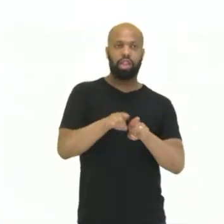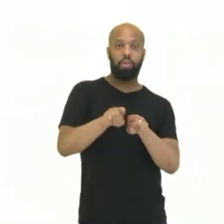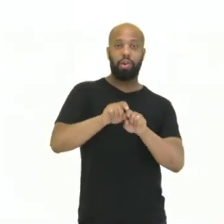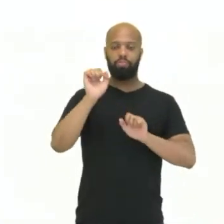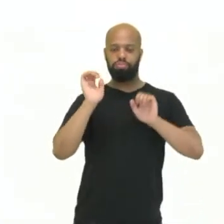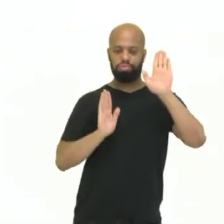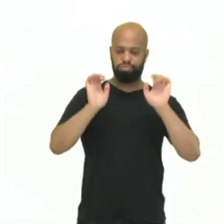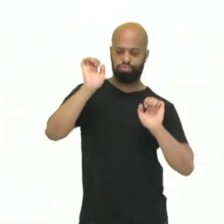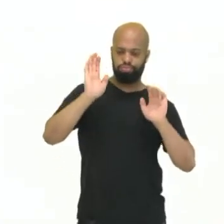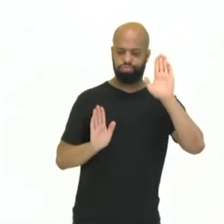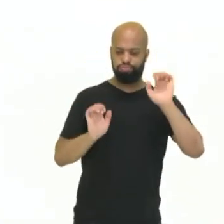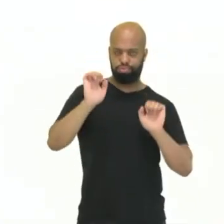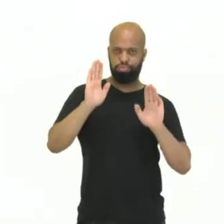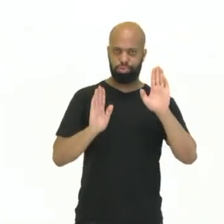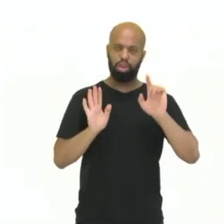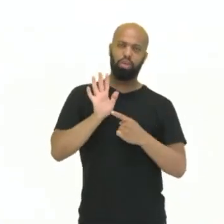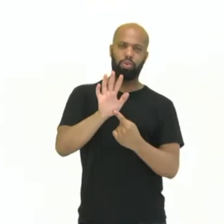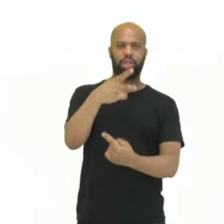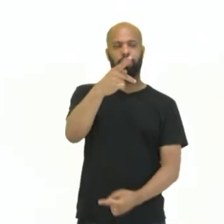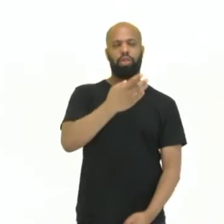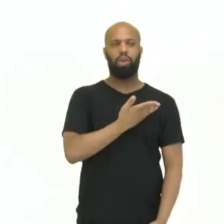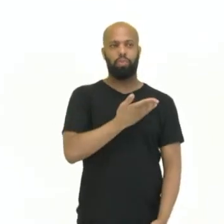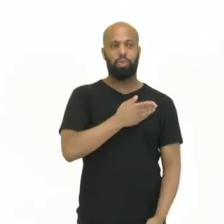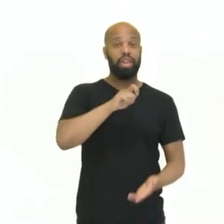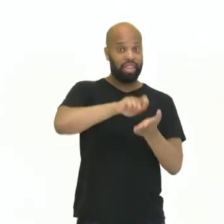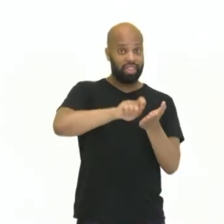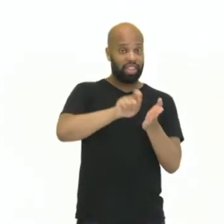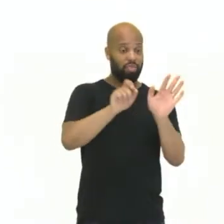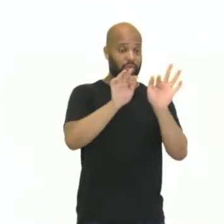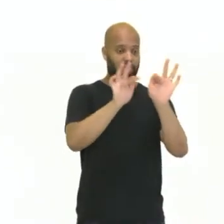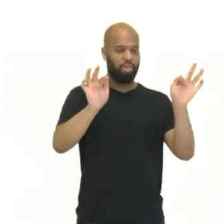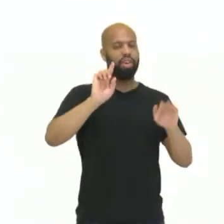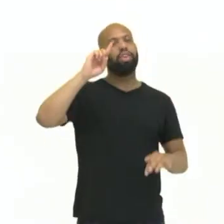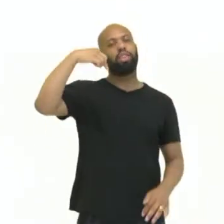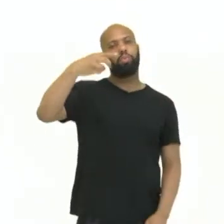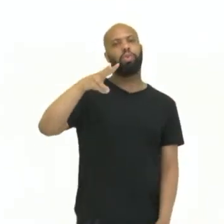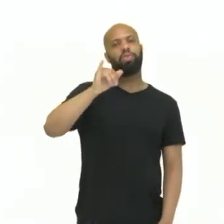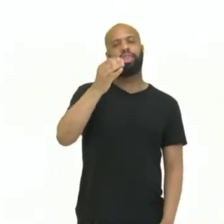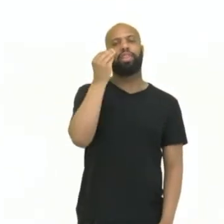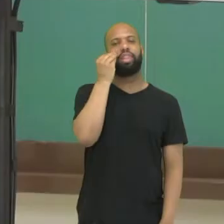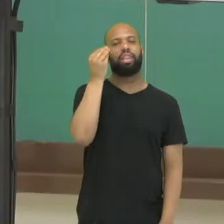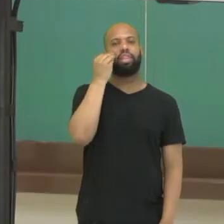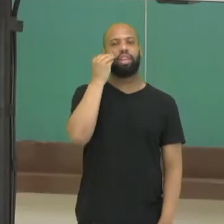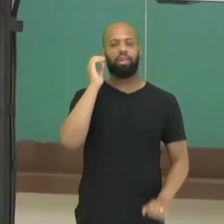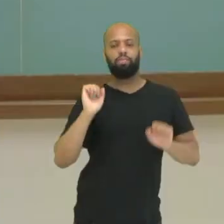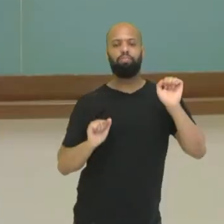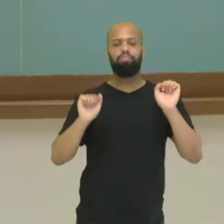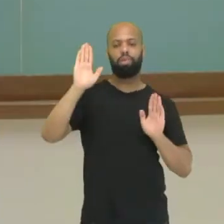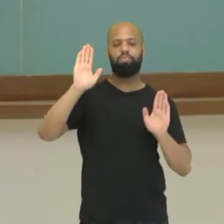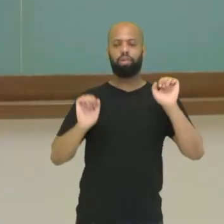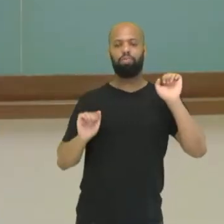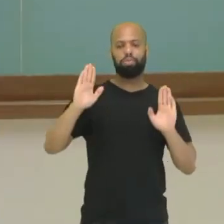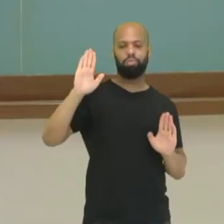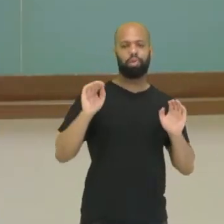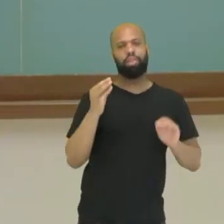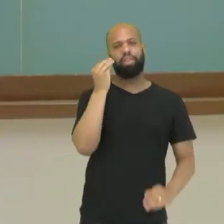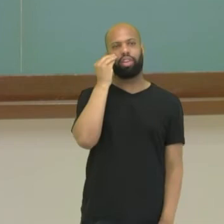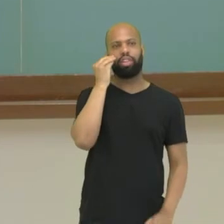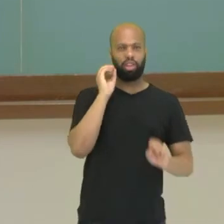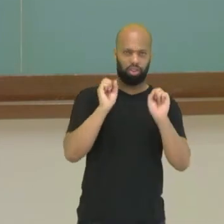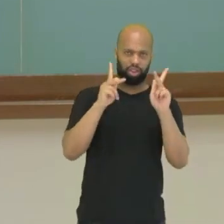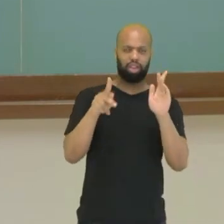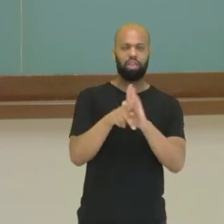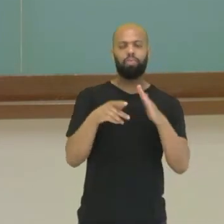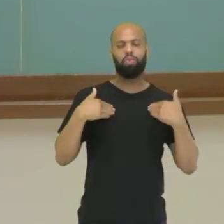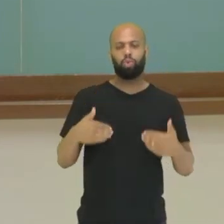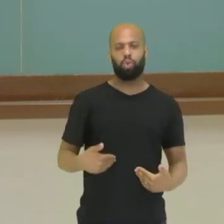para os seus colegas adivinharem. Então, você vai escrever uma frase e depois tentar reproduzir ela através do quê? Da mímica, né, do